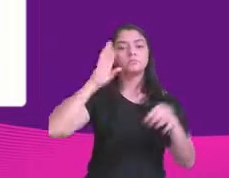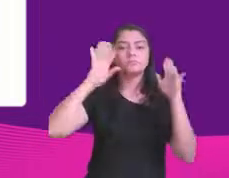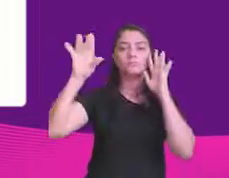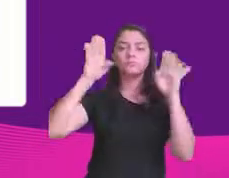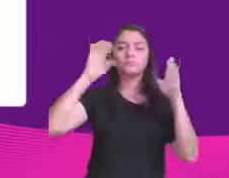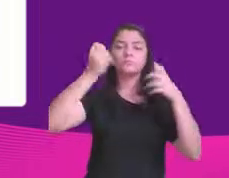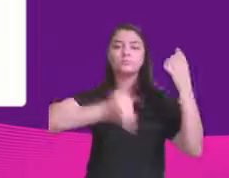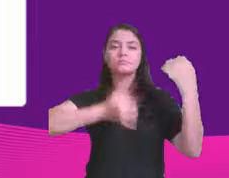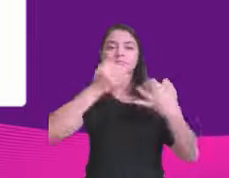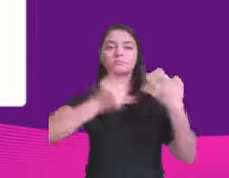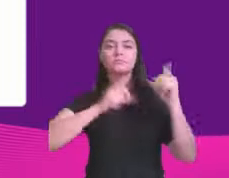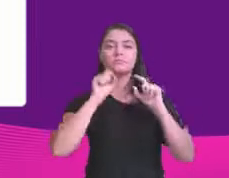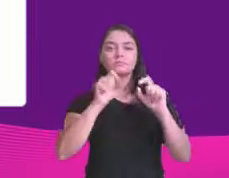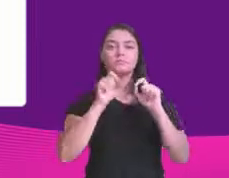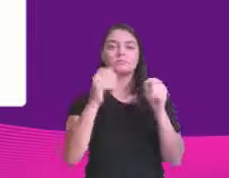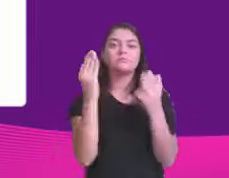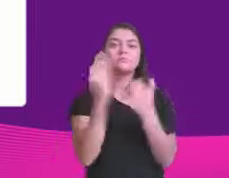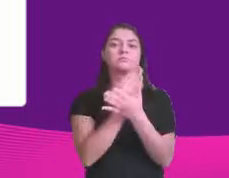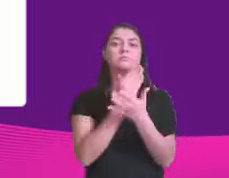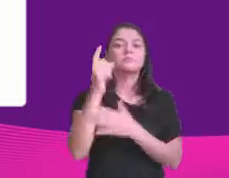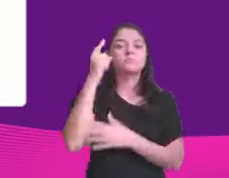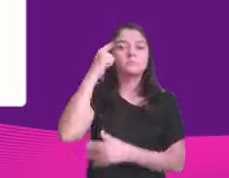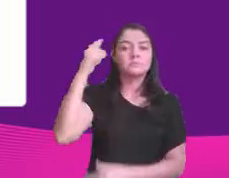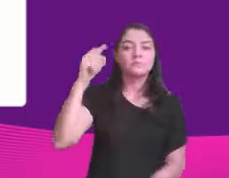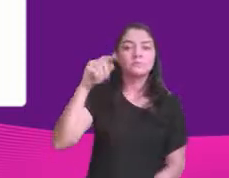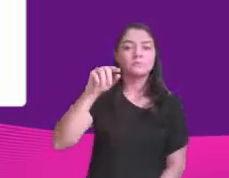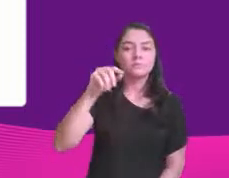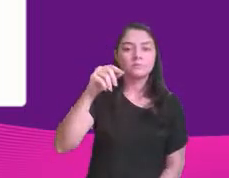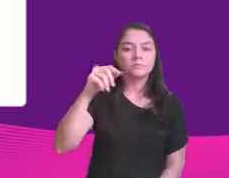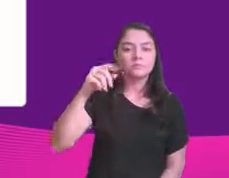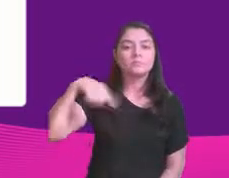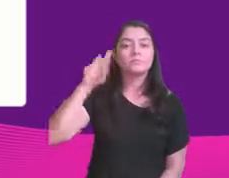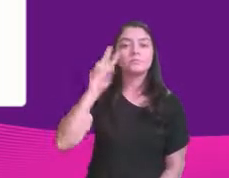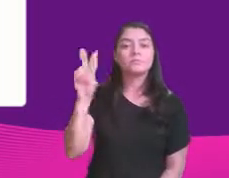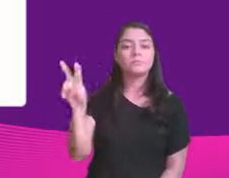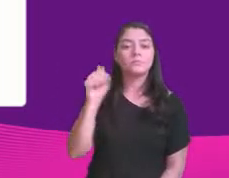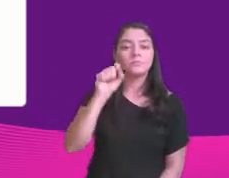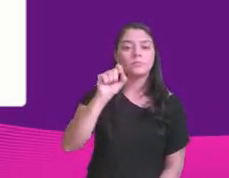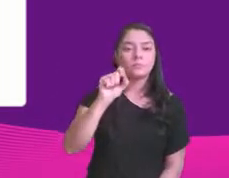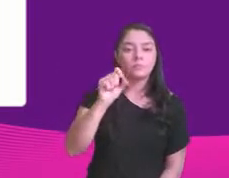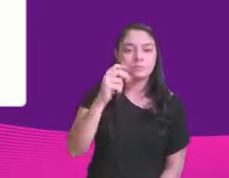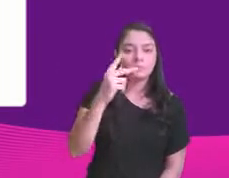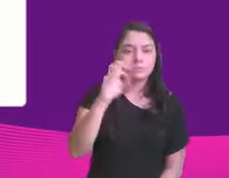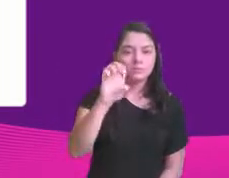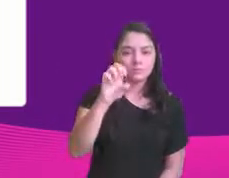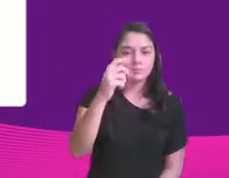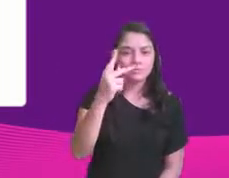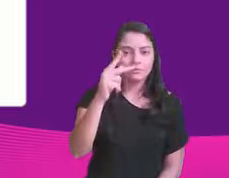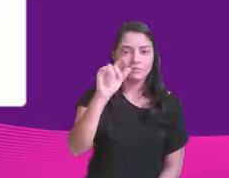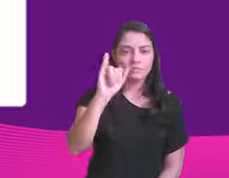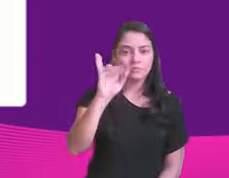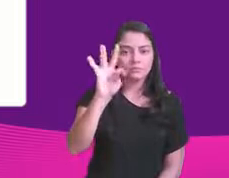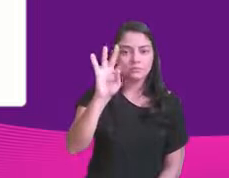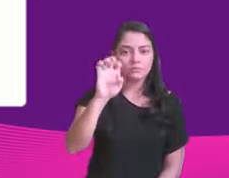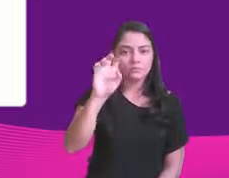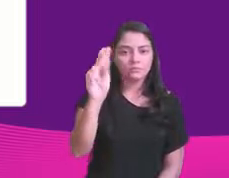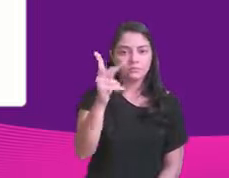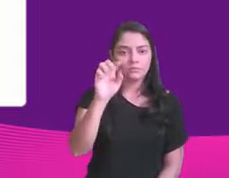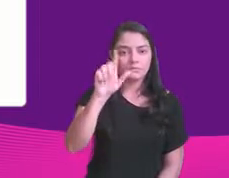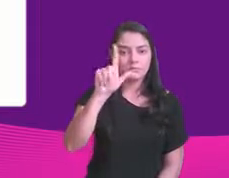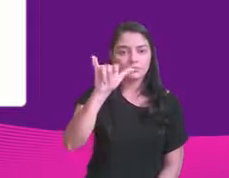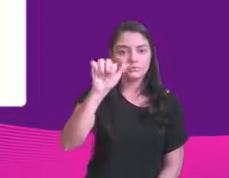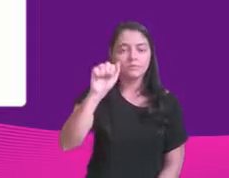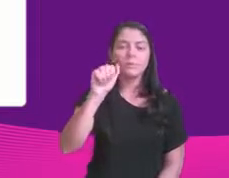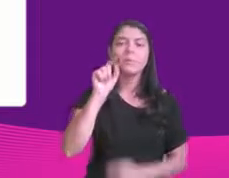vezes acha que todo pseudomixoma ele é igual, mas na verdade não. O pseudomixoma ele é uma síndrome da presença de gelatina,